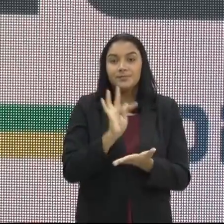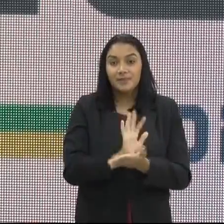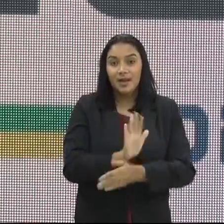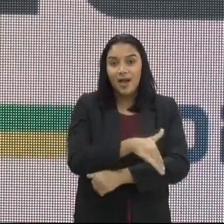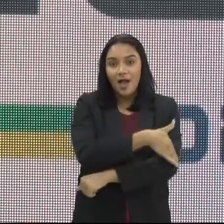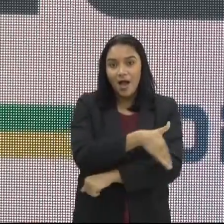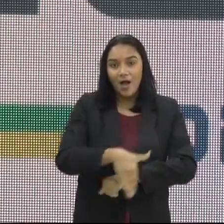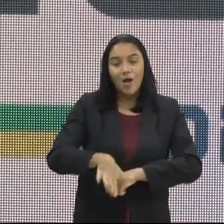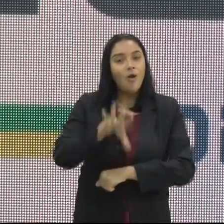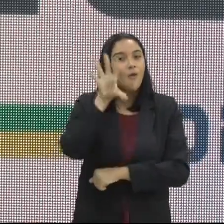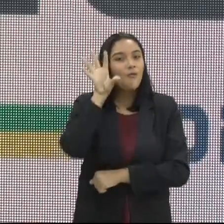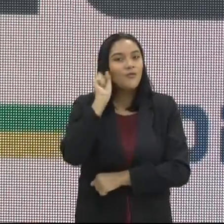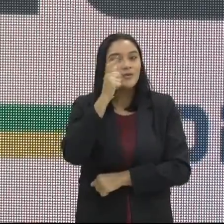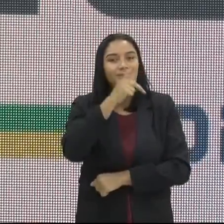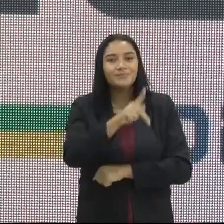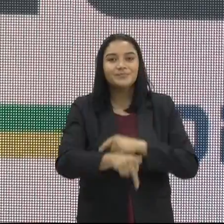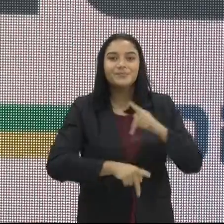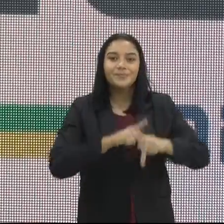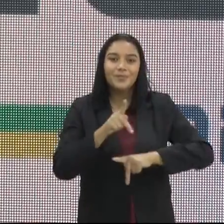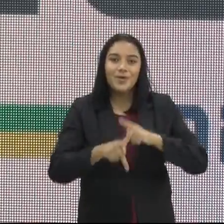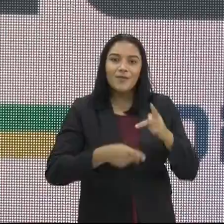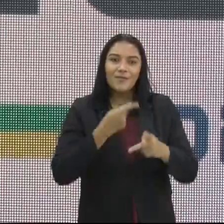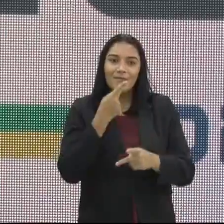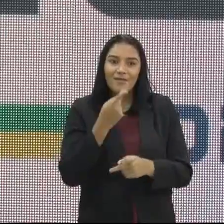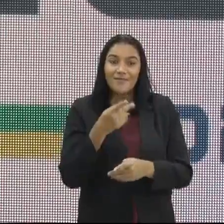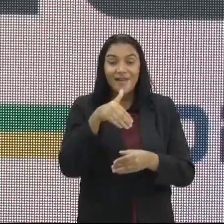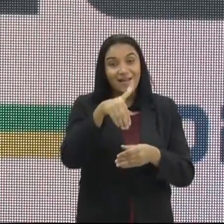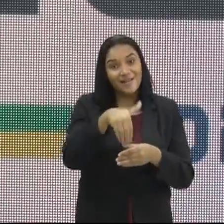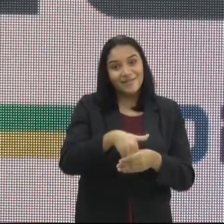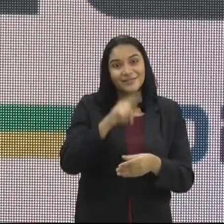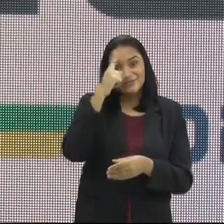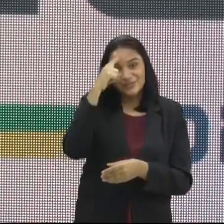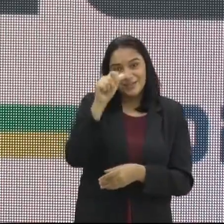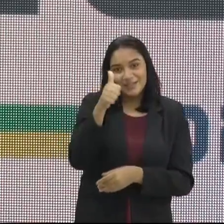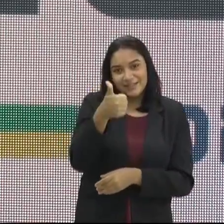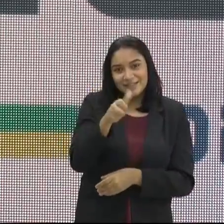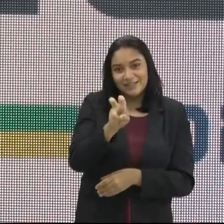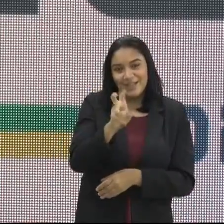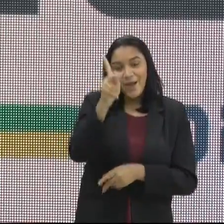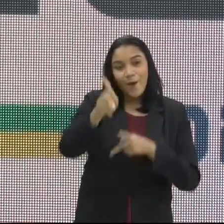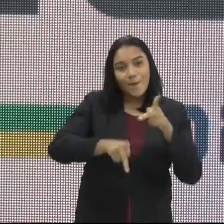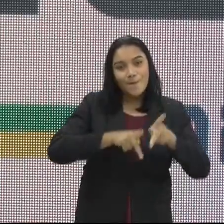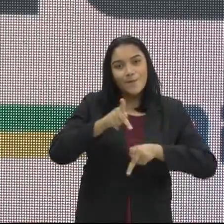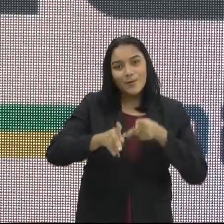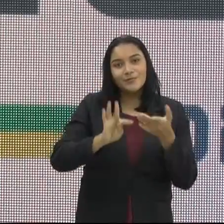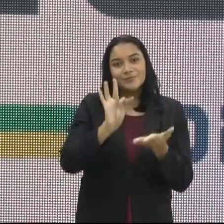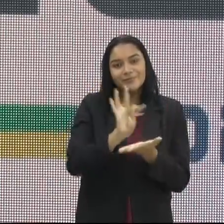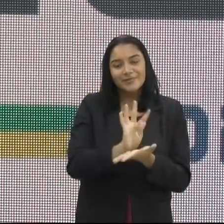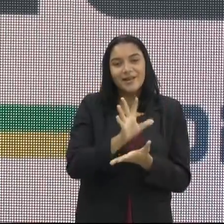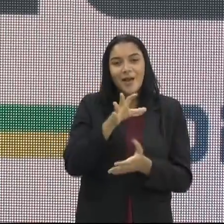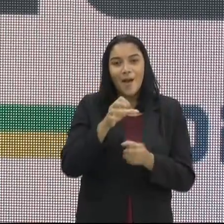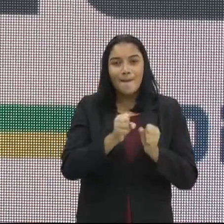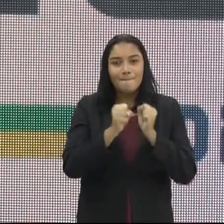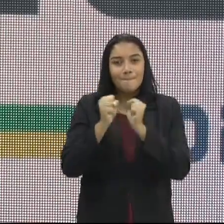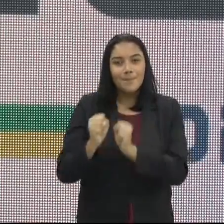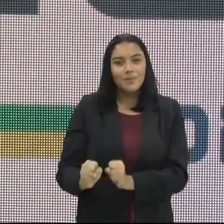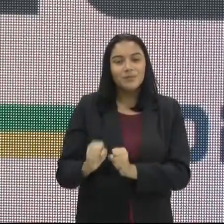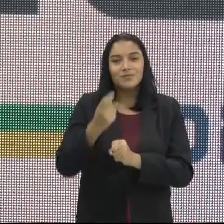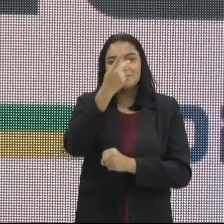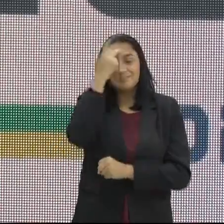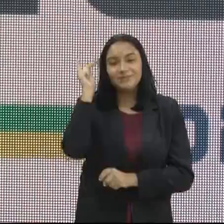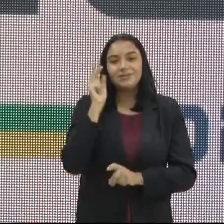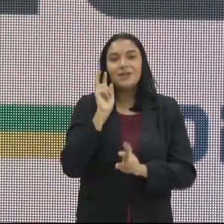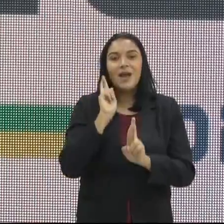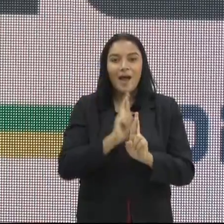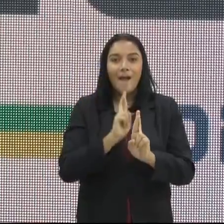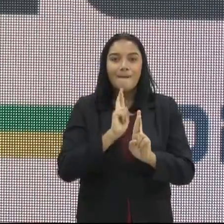ruas ouvir a população, porque, afinal, quem vai decidir em 15 de novembro é a população. Quem vai dar poder a alguém para